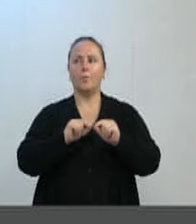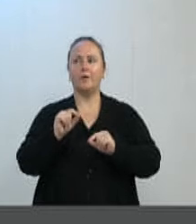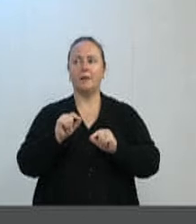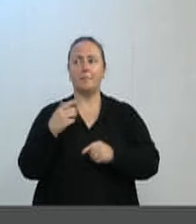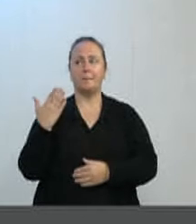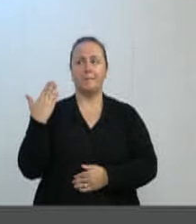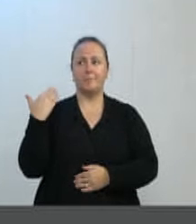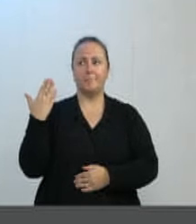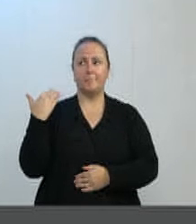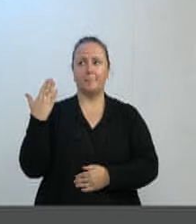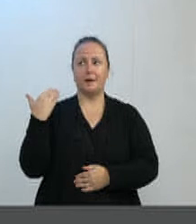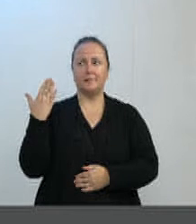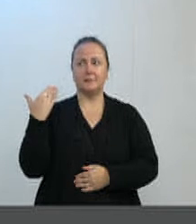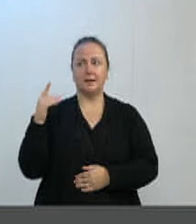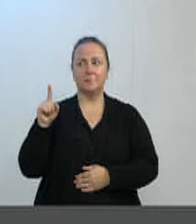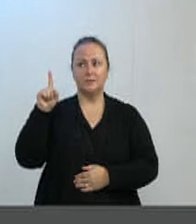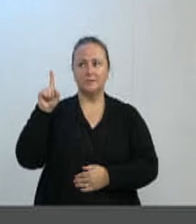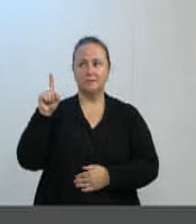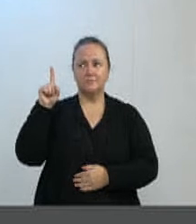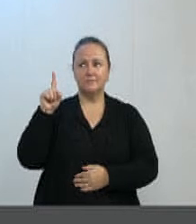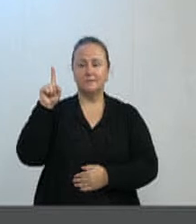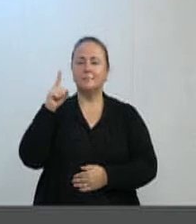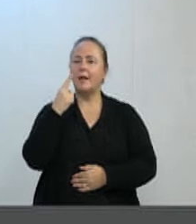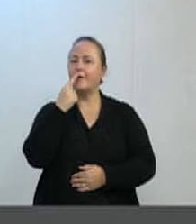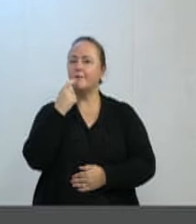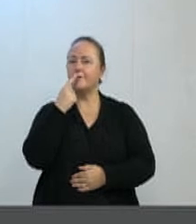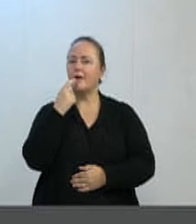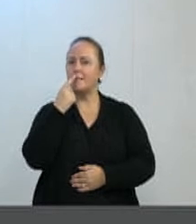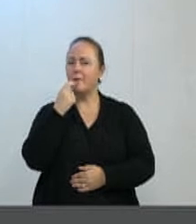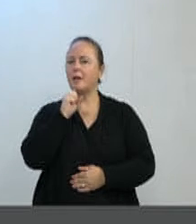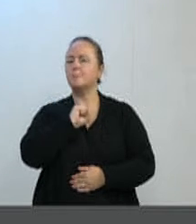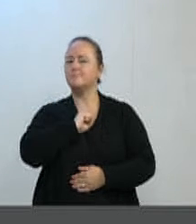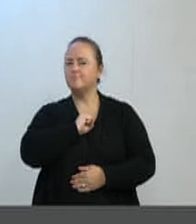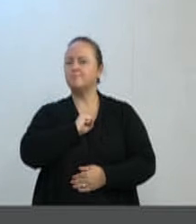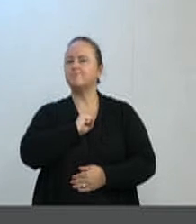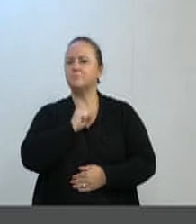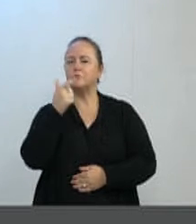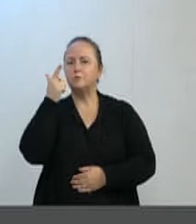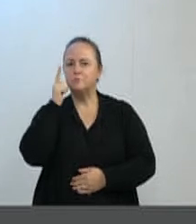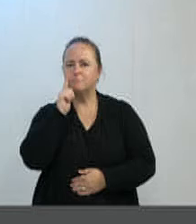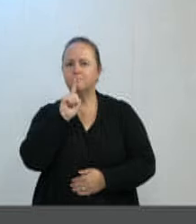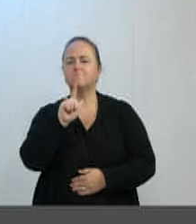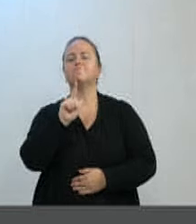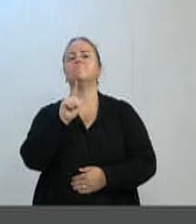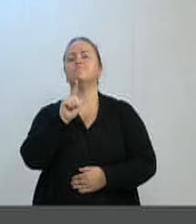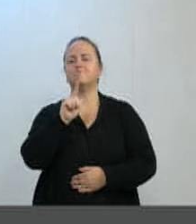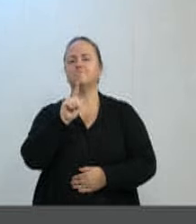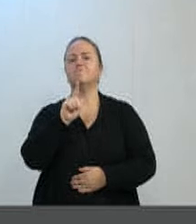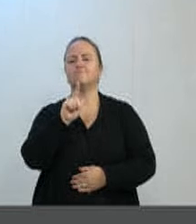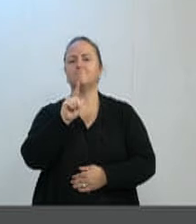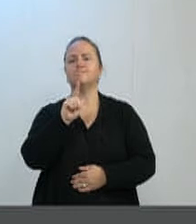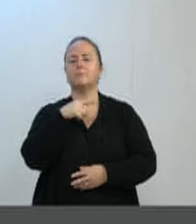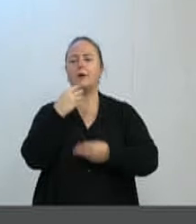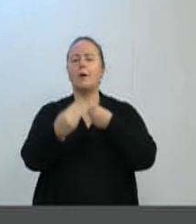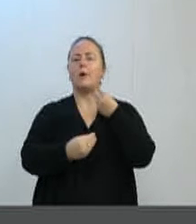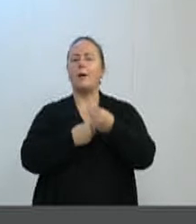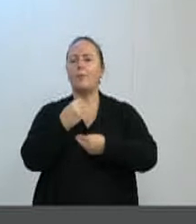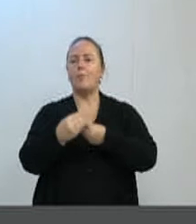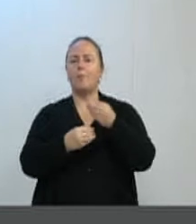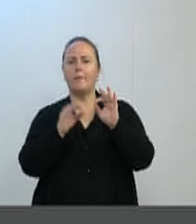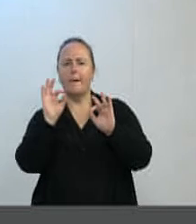que eu encontrei ainda. Então, a gente foi conseguindo montar esse quebra-cabeças dessas casas.